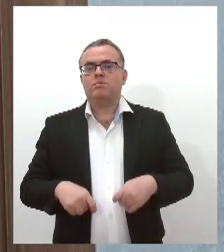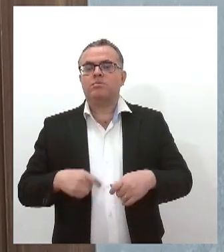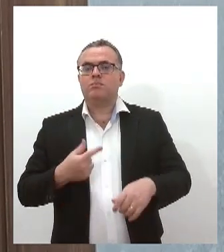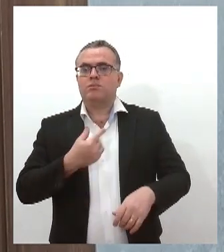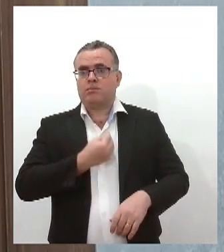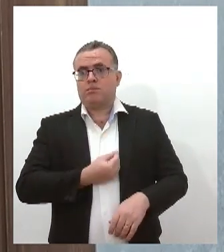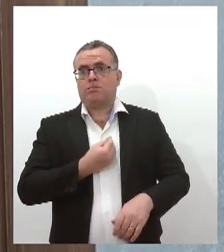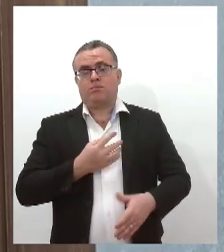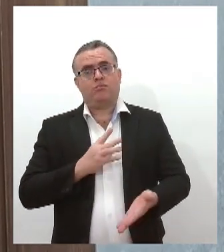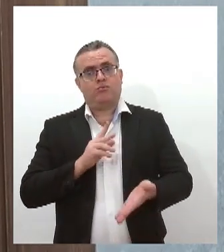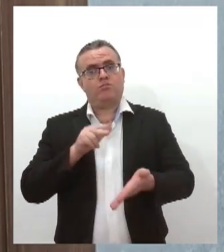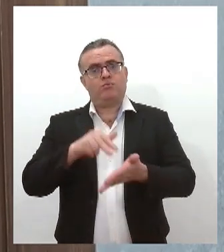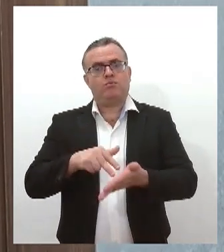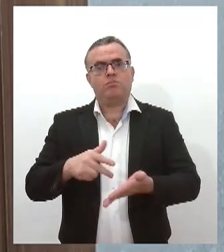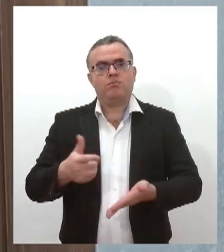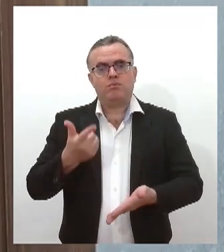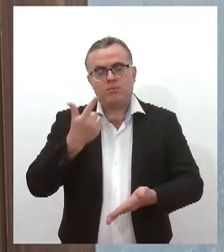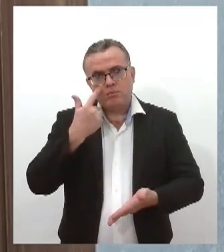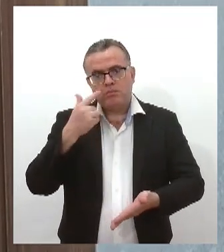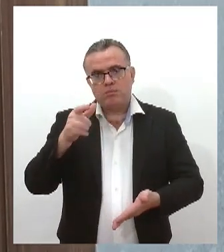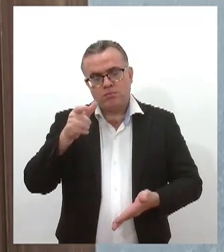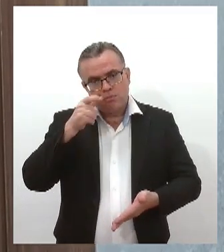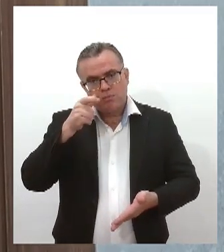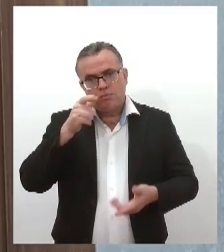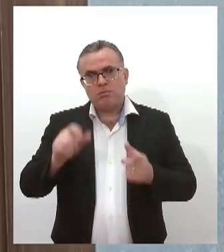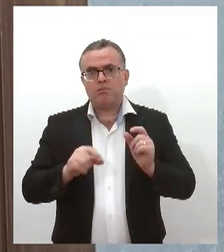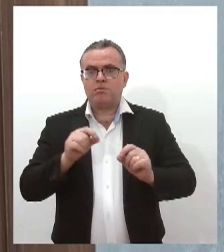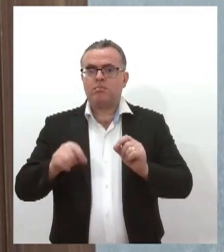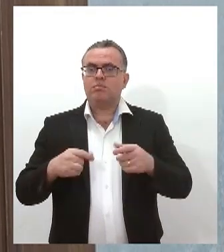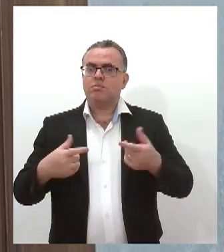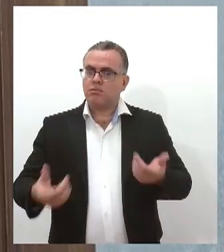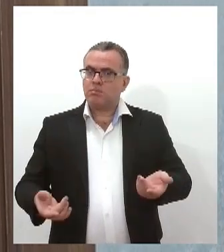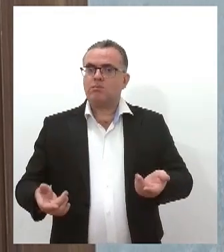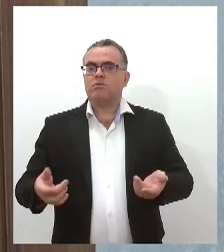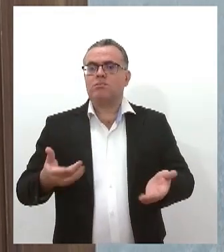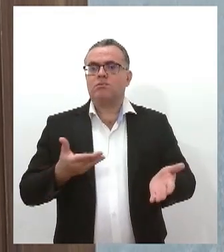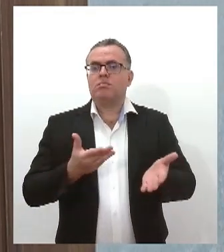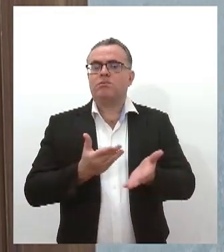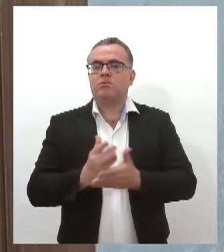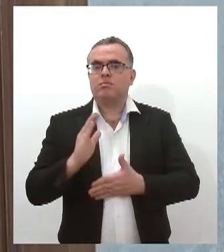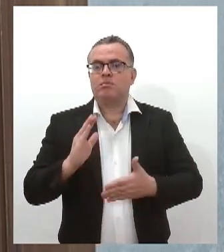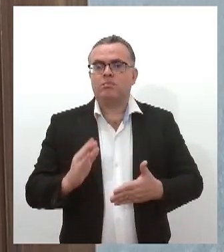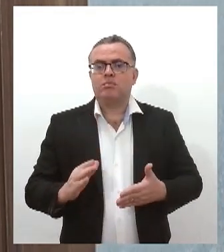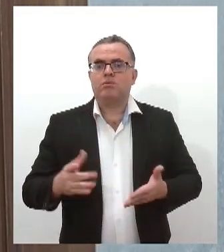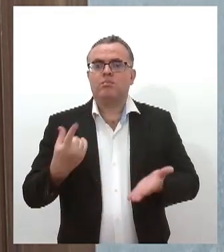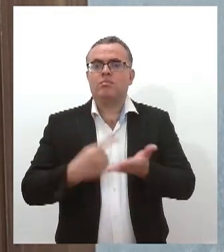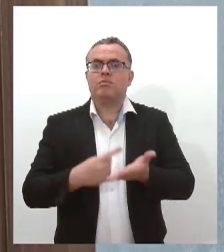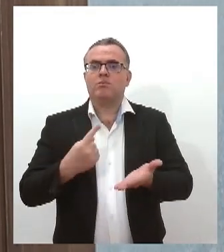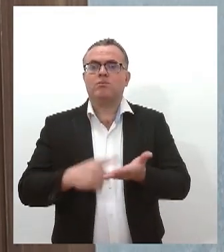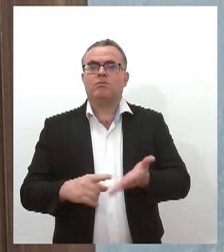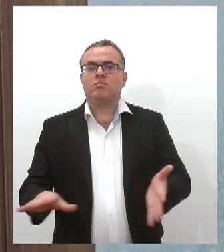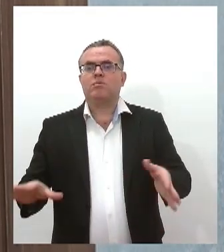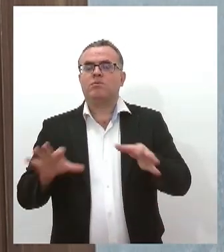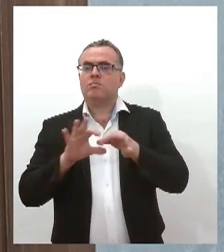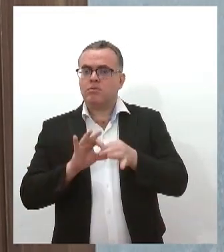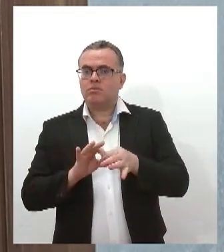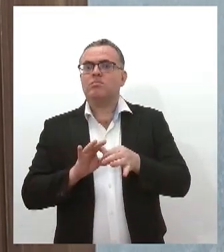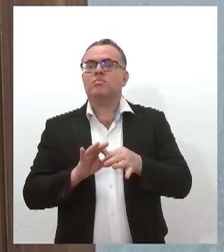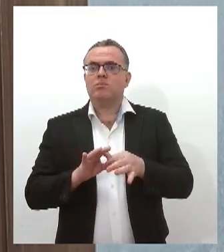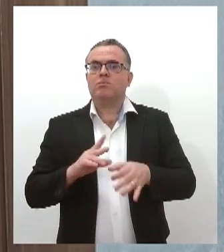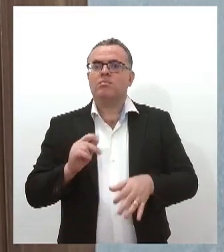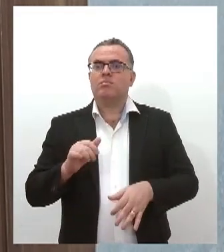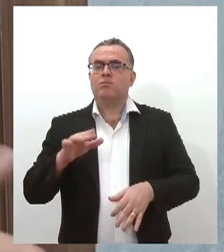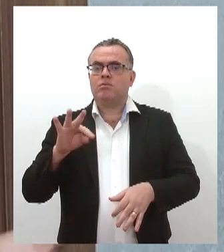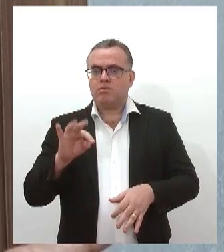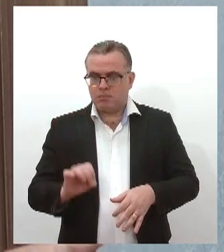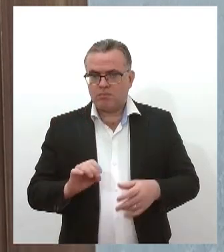o seguinte, esse ano é extremamente importante para que seja aprovada a questão do Pacto Federativo, uma reforma do Pacto Federativo, a questão da reforma tributária também,